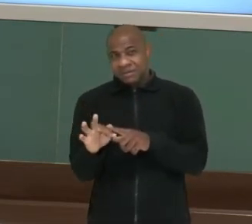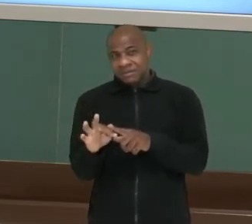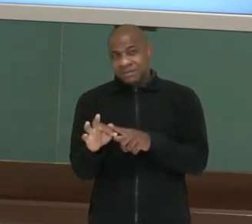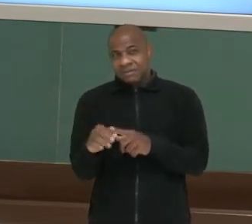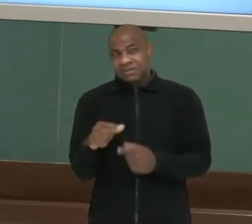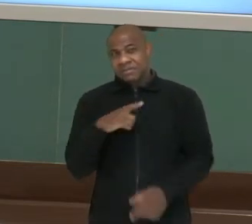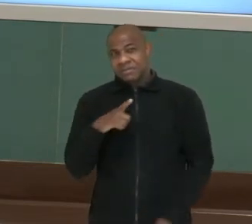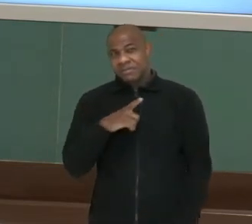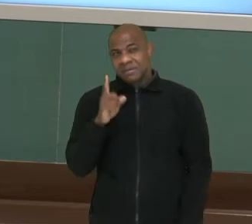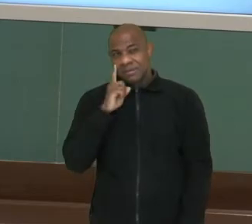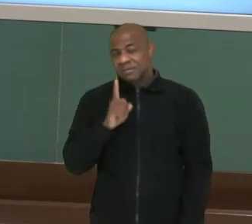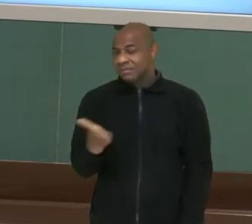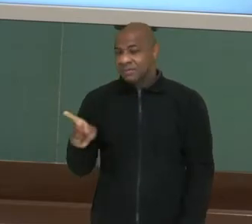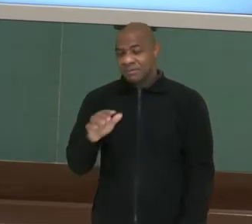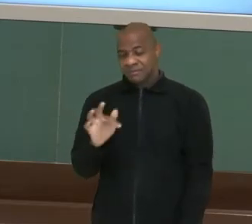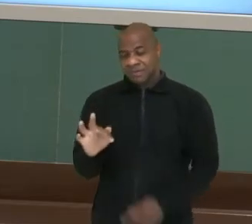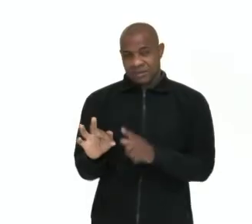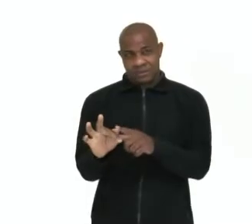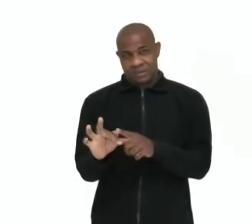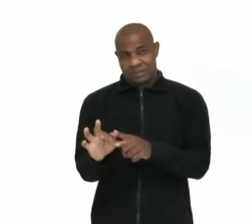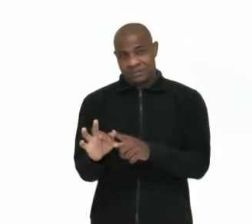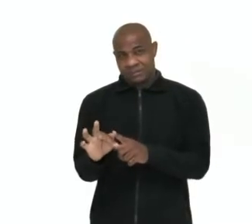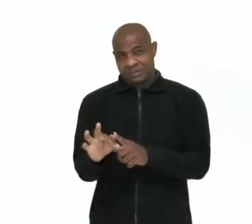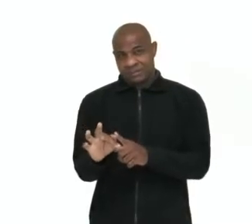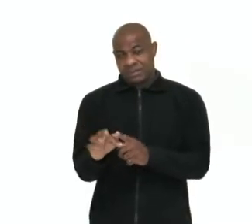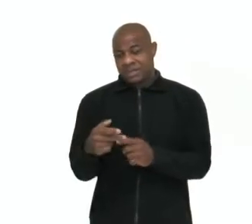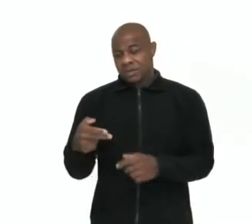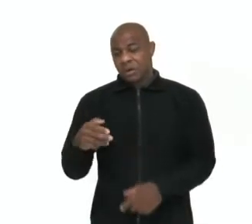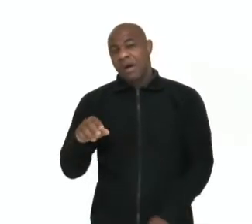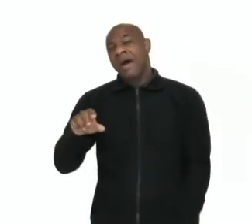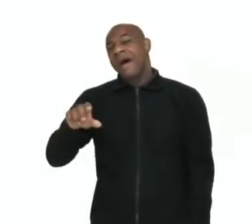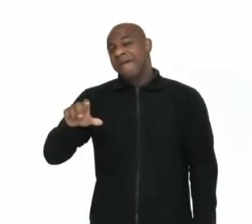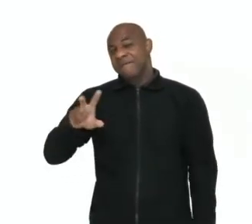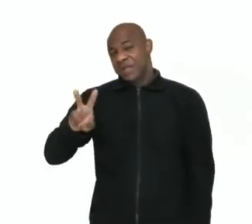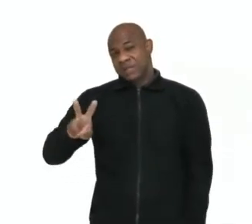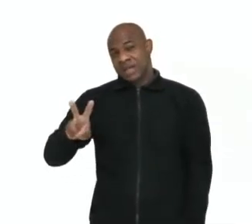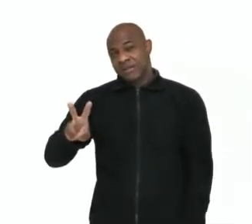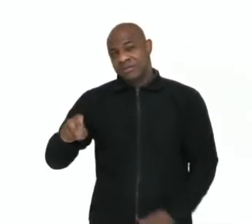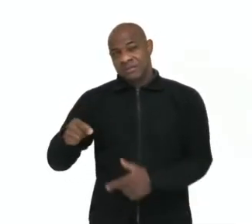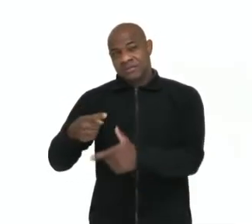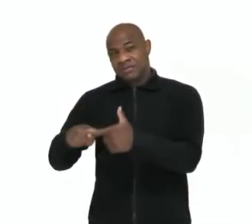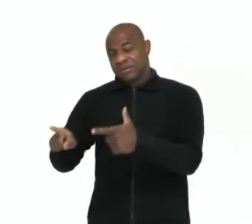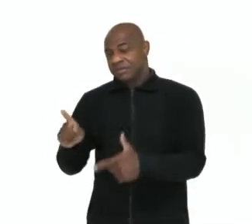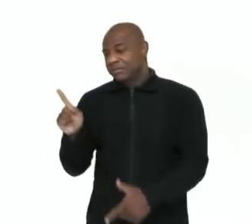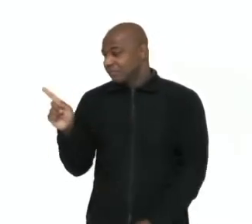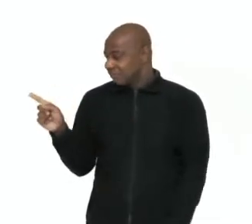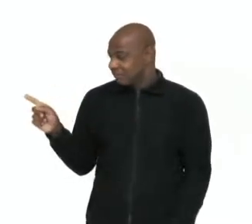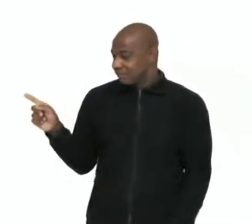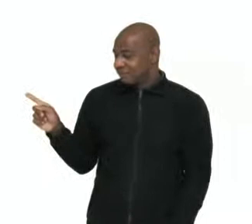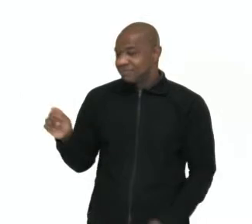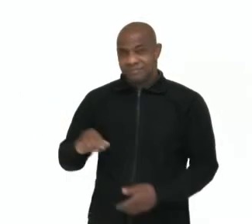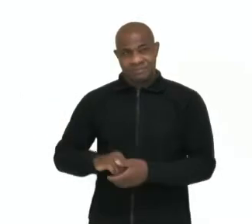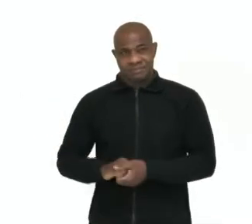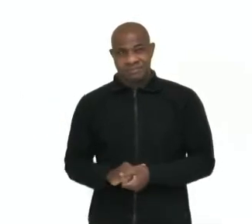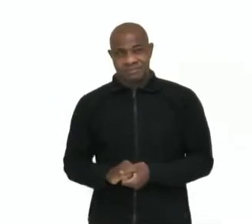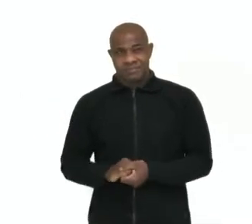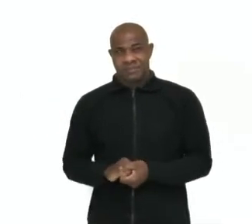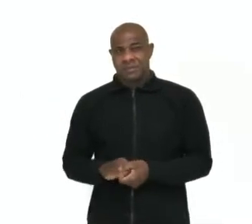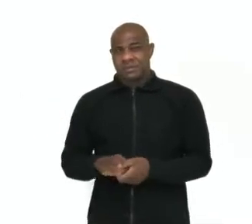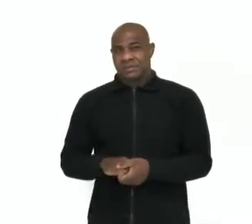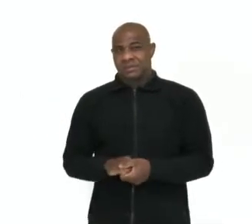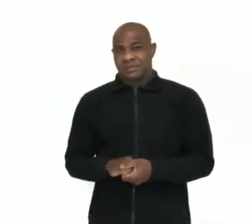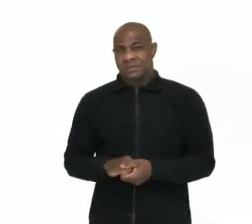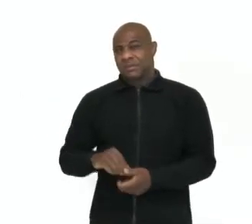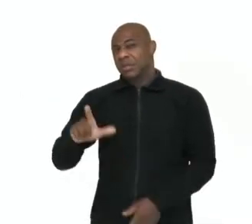dividido. Você vai ter frequência igual a velocidade dividido por lambda. A velocidade você tem, que é 150. E o lambda